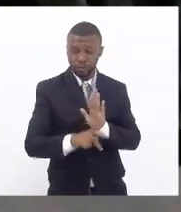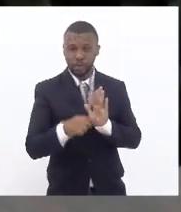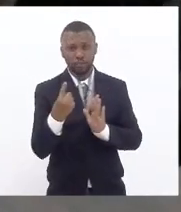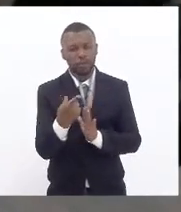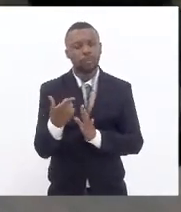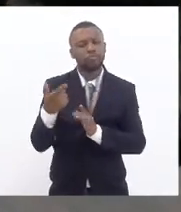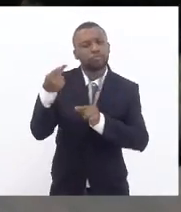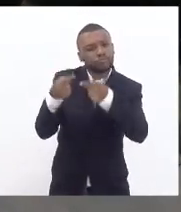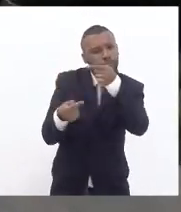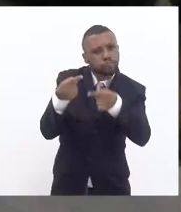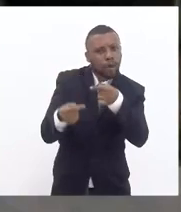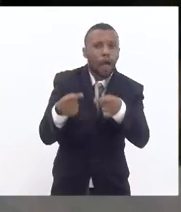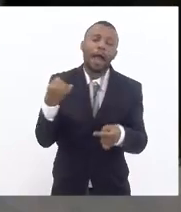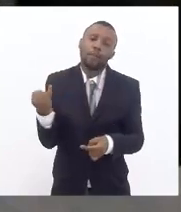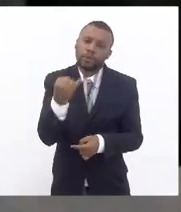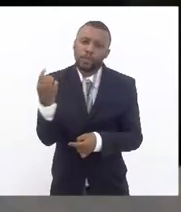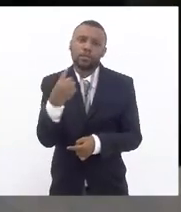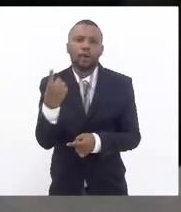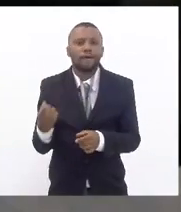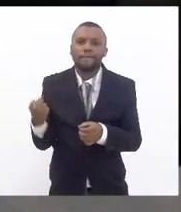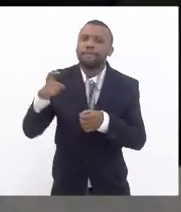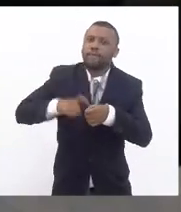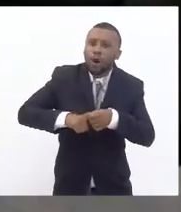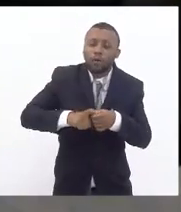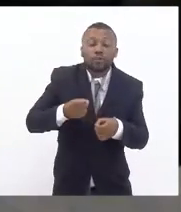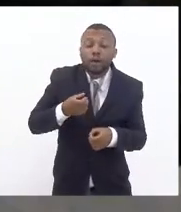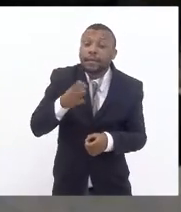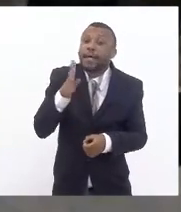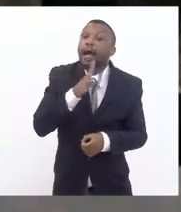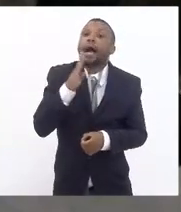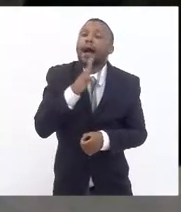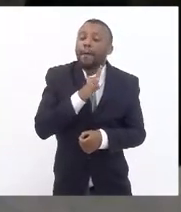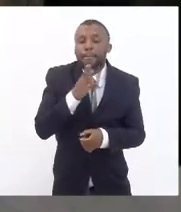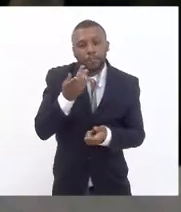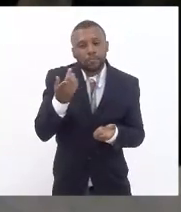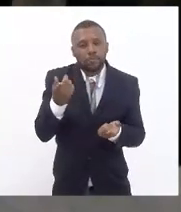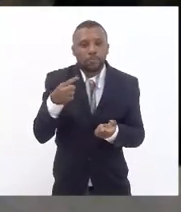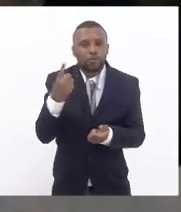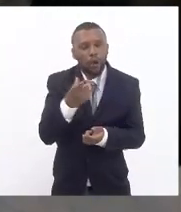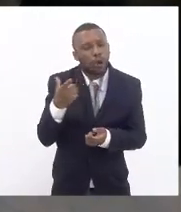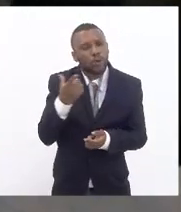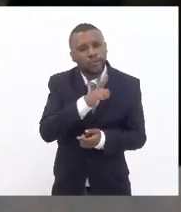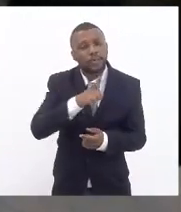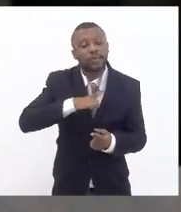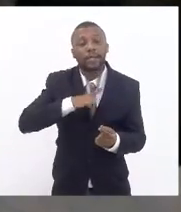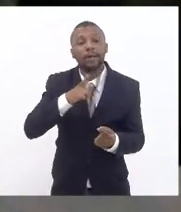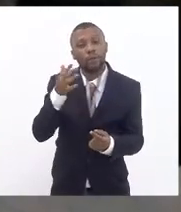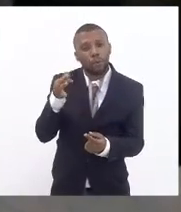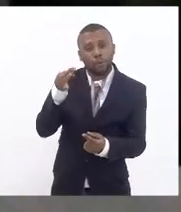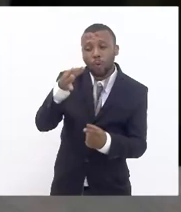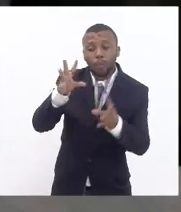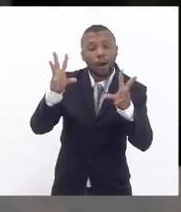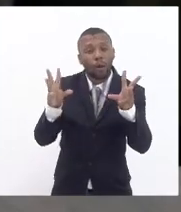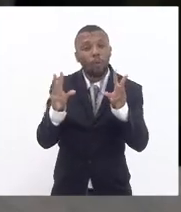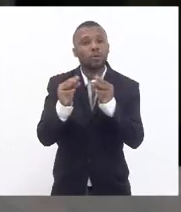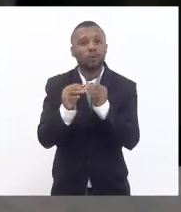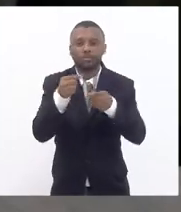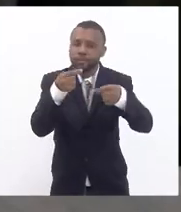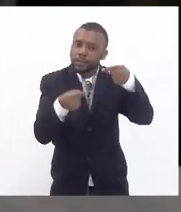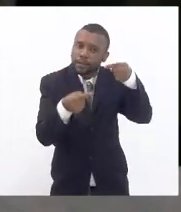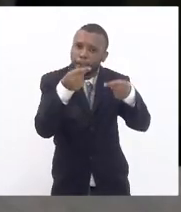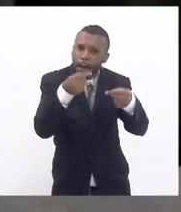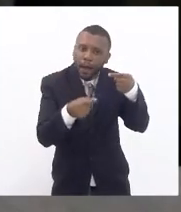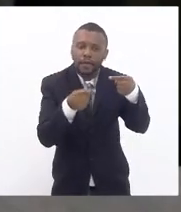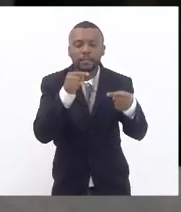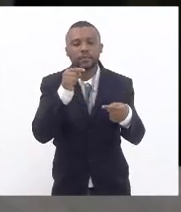mesmo que retorne à pauta o mais brevemente possível, para que a gente tenha um destino, tenha uma conclusão desse debate,